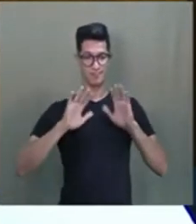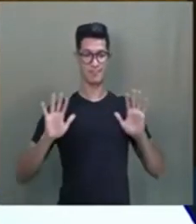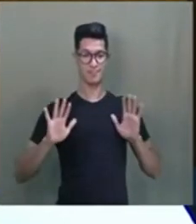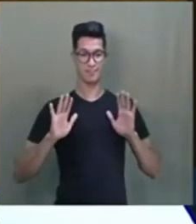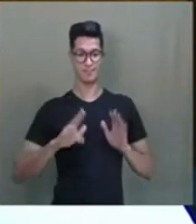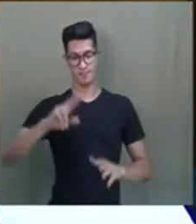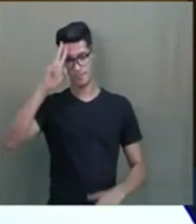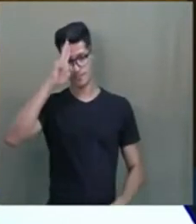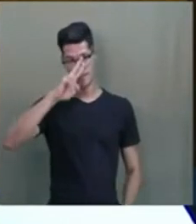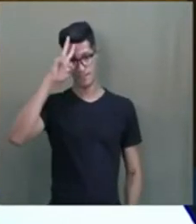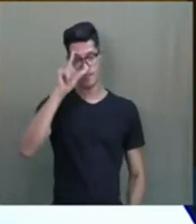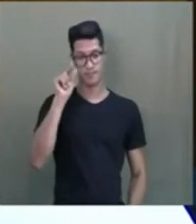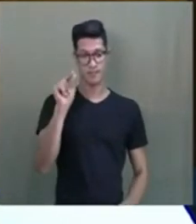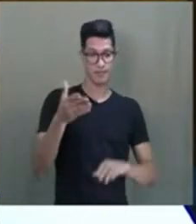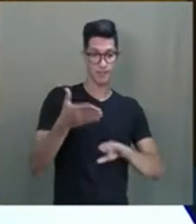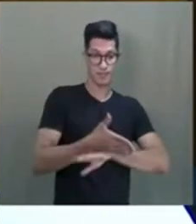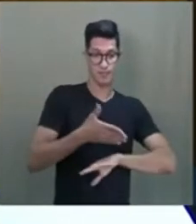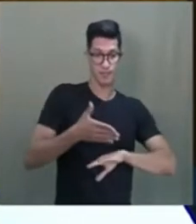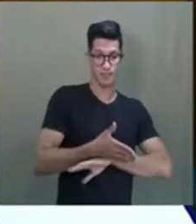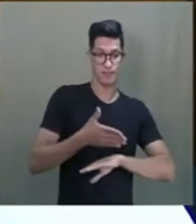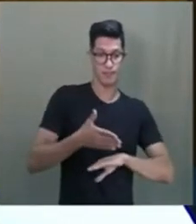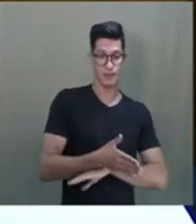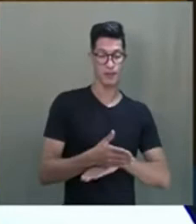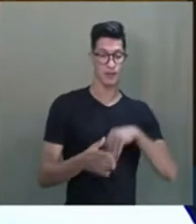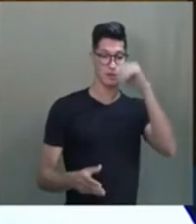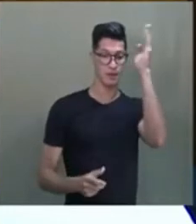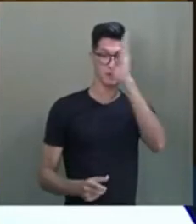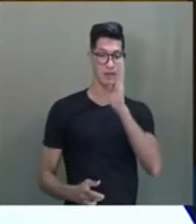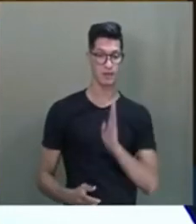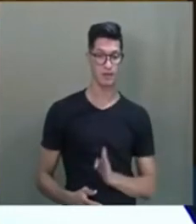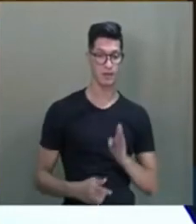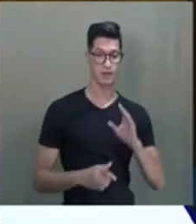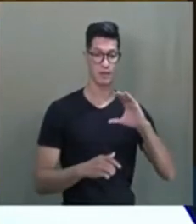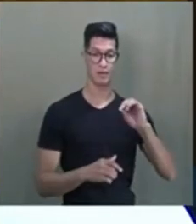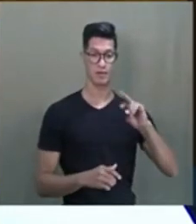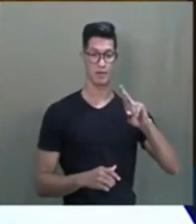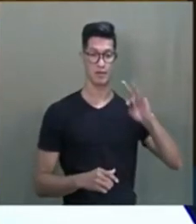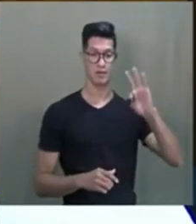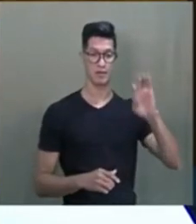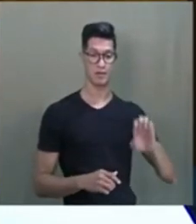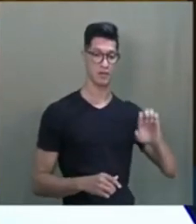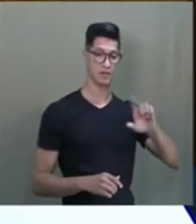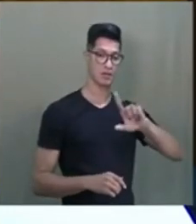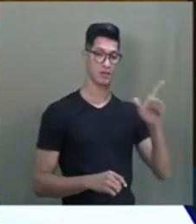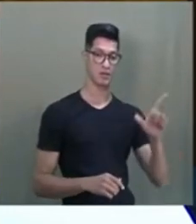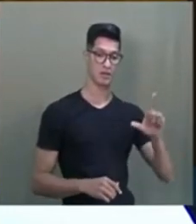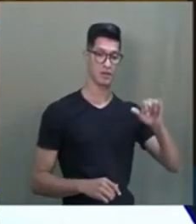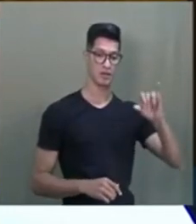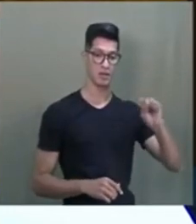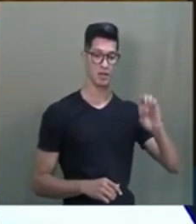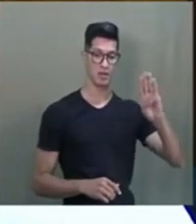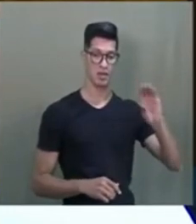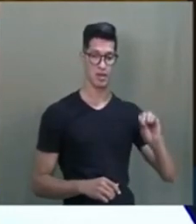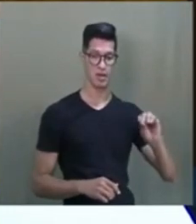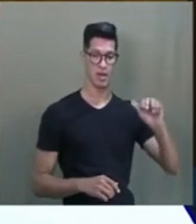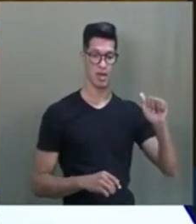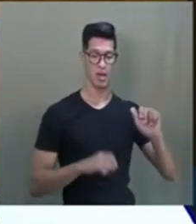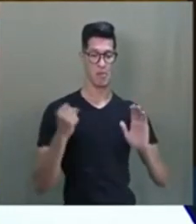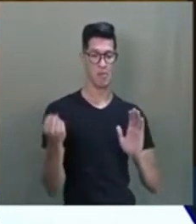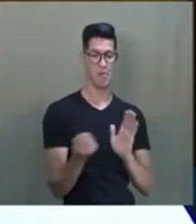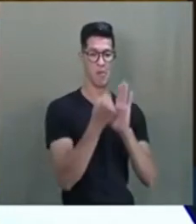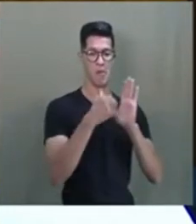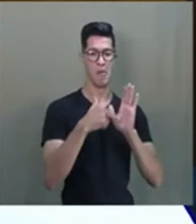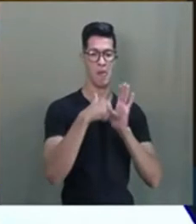da lembrança de que a participação brasileira nas Cortes de Lisboa representou um marco